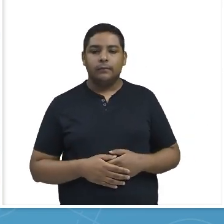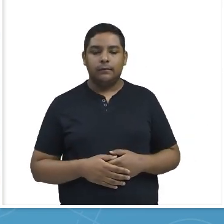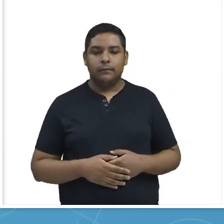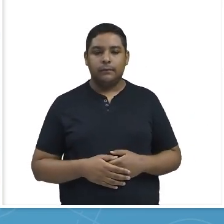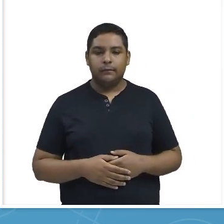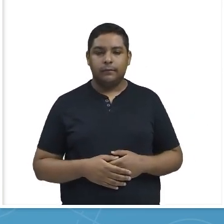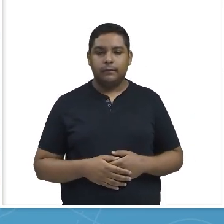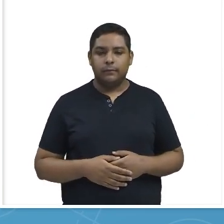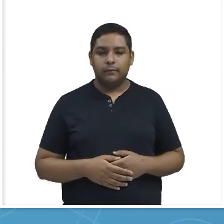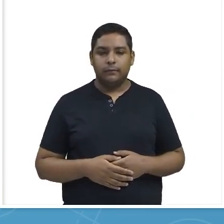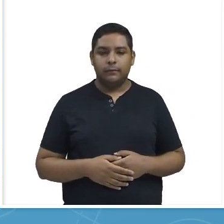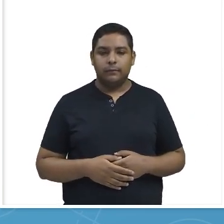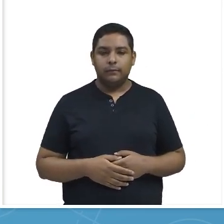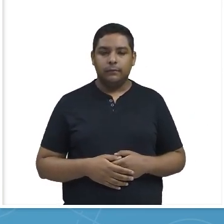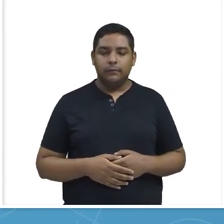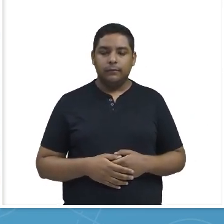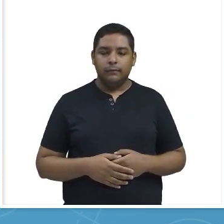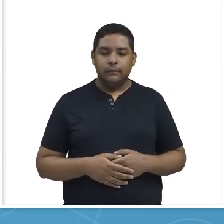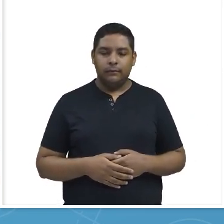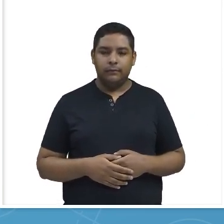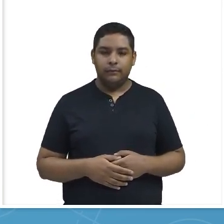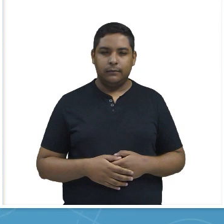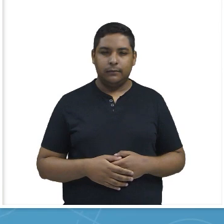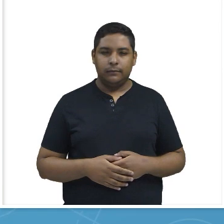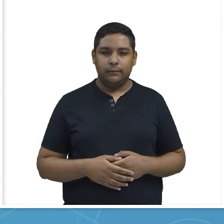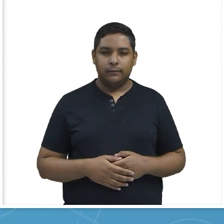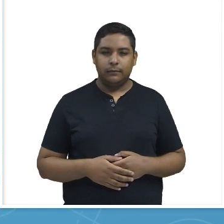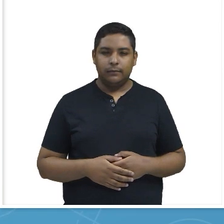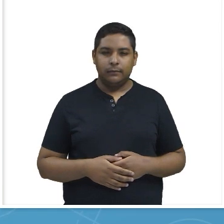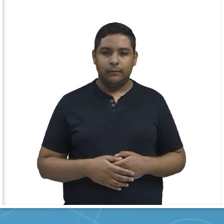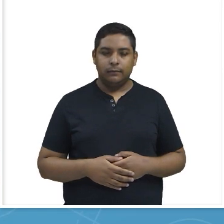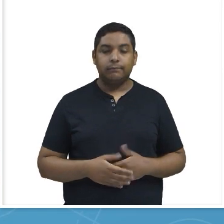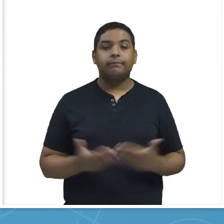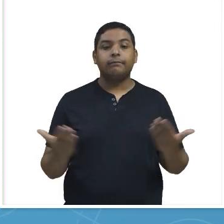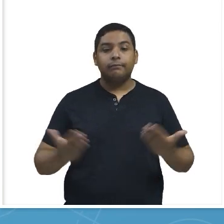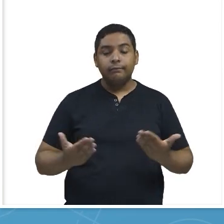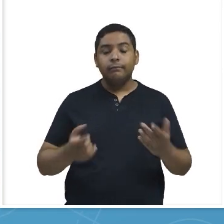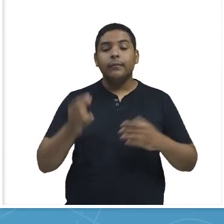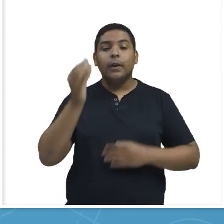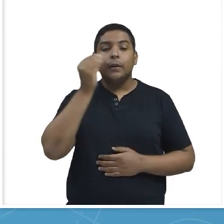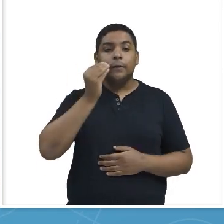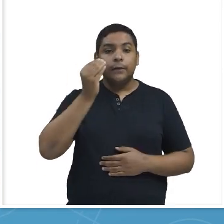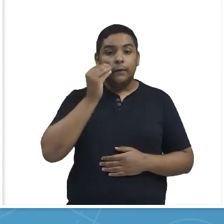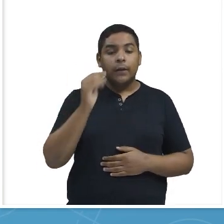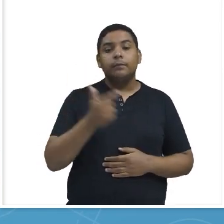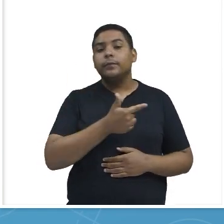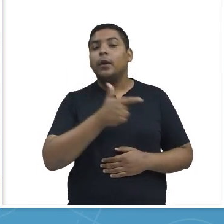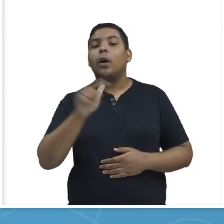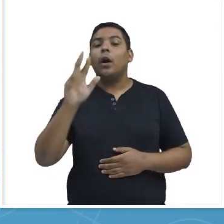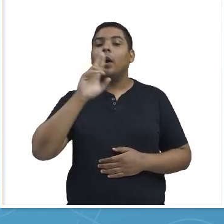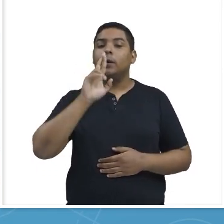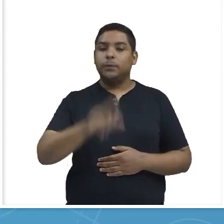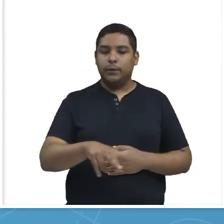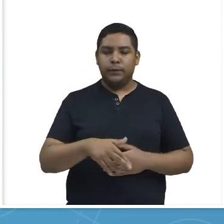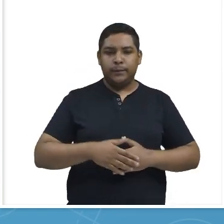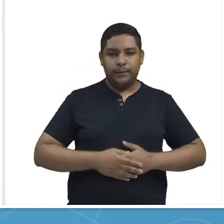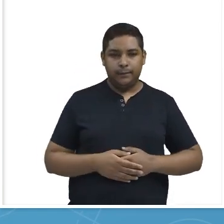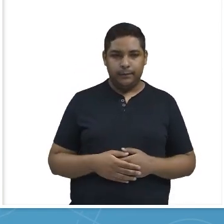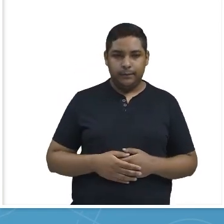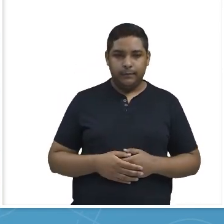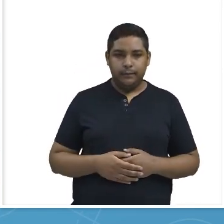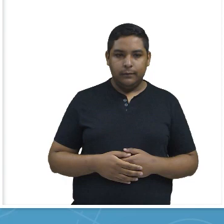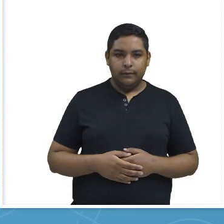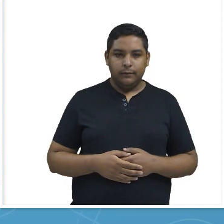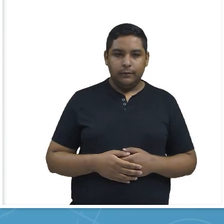ou não, tudo bem? Agora nós vamos ver a próxima resposta,